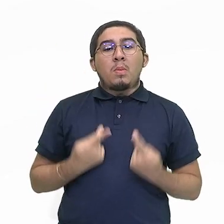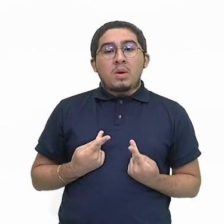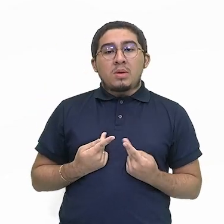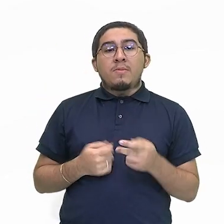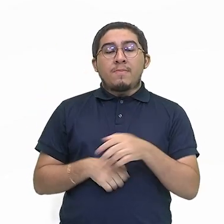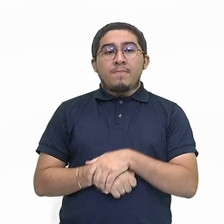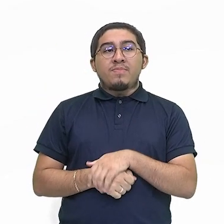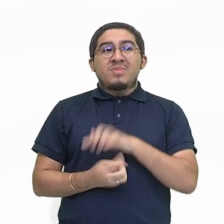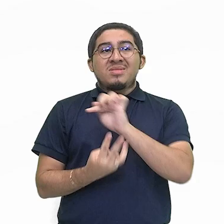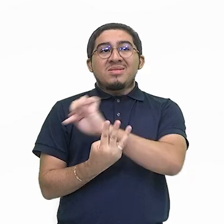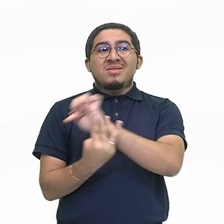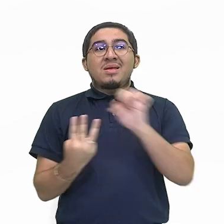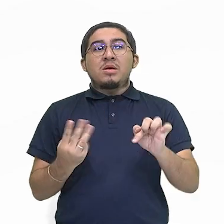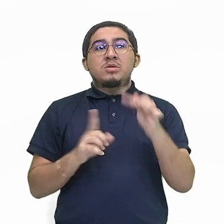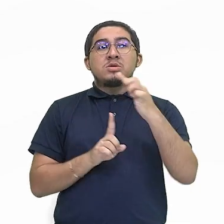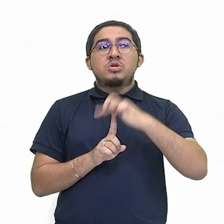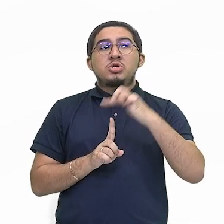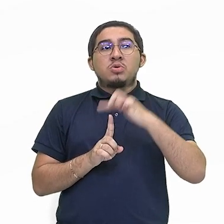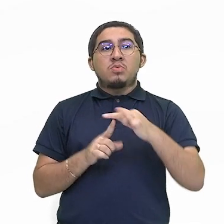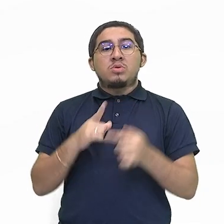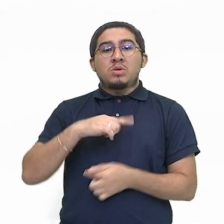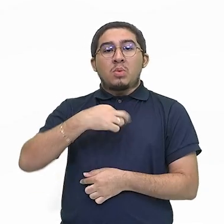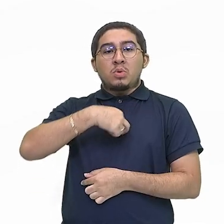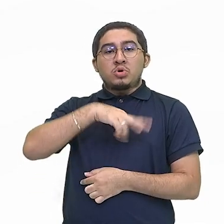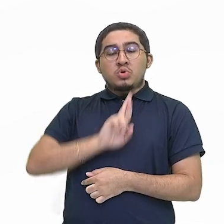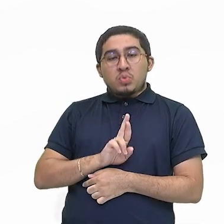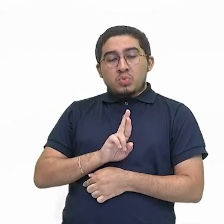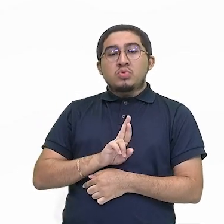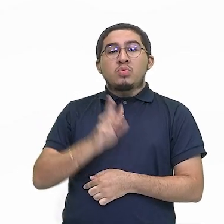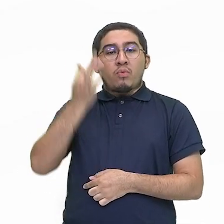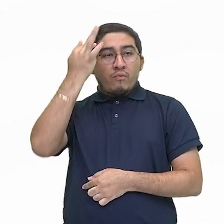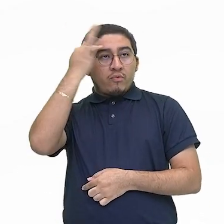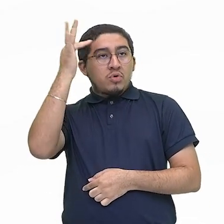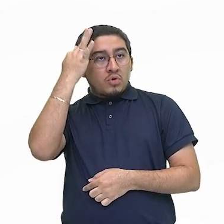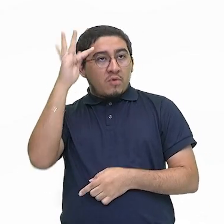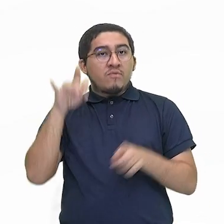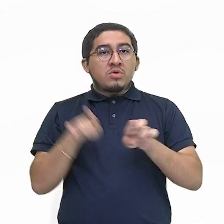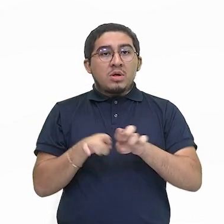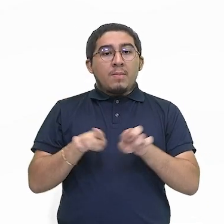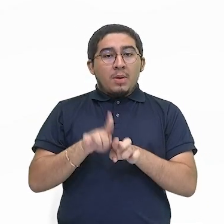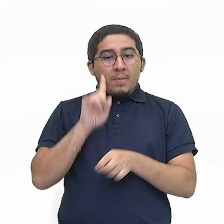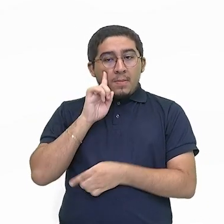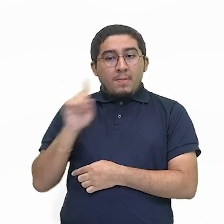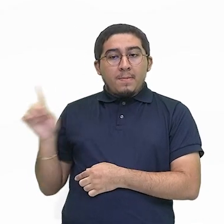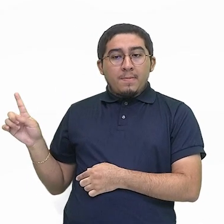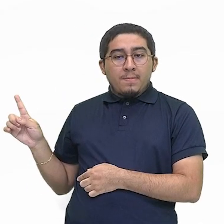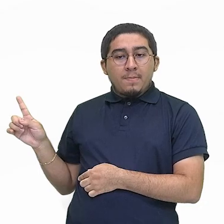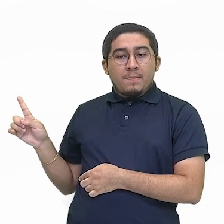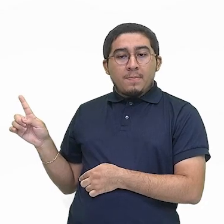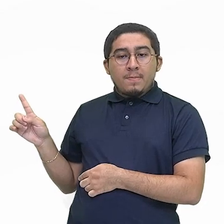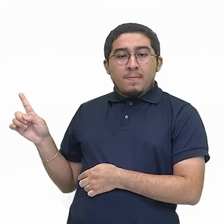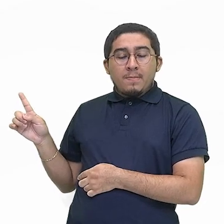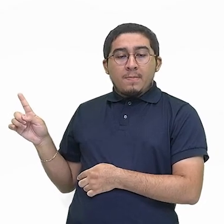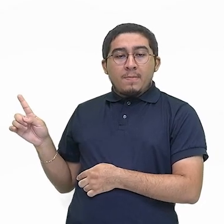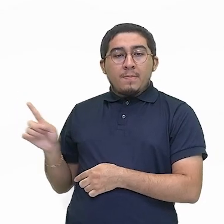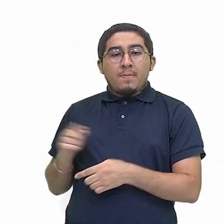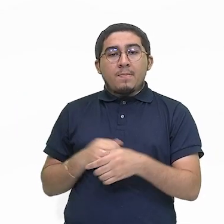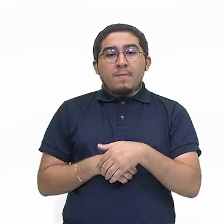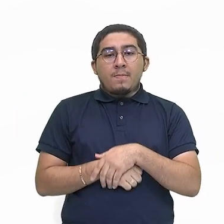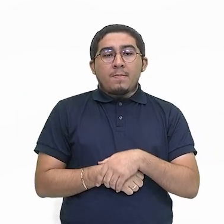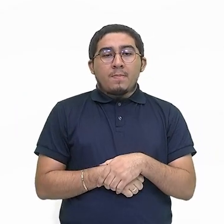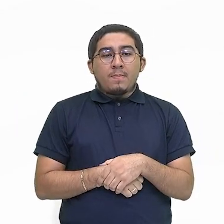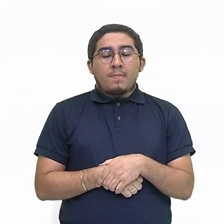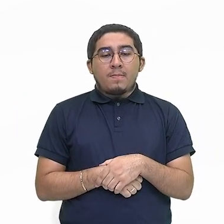3 tipos de conhecimento: conhecimento religioso, conhecimento filosófico e o conhecimento do senso comum. Agora, nós vamos para o